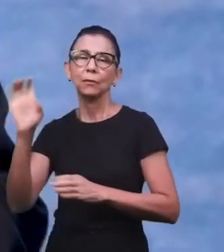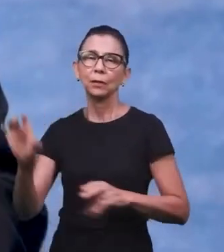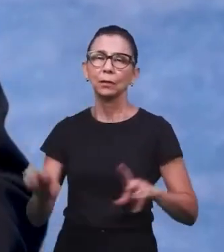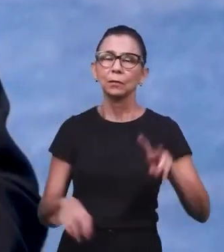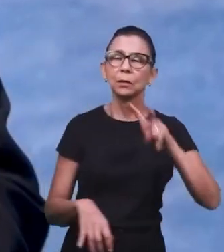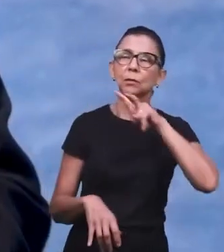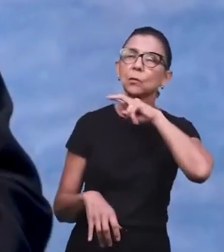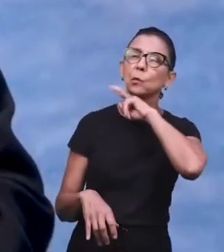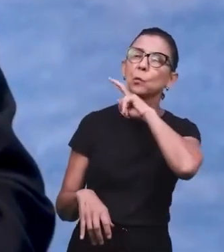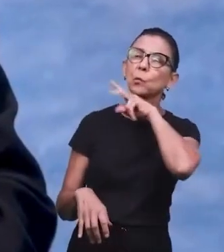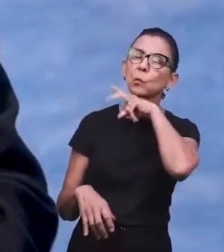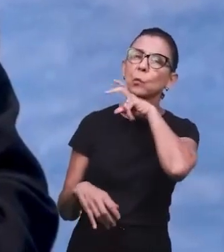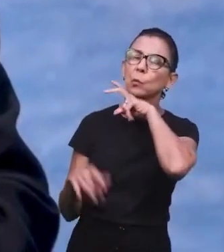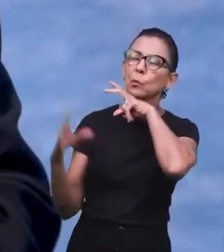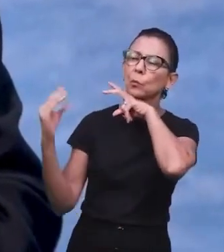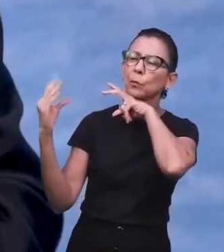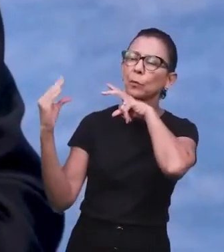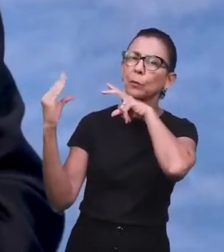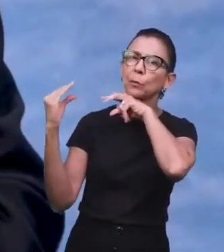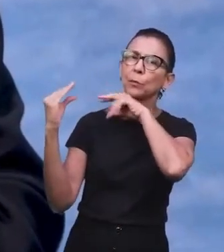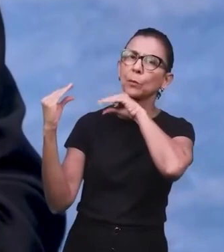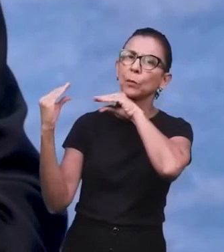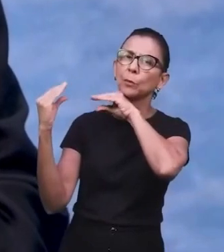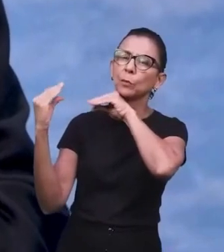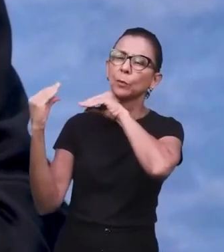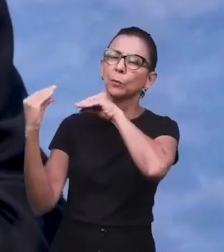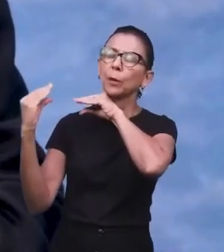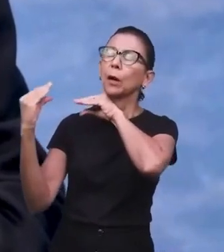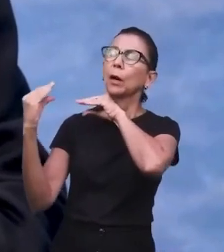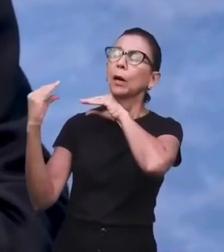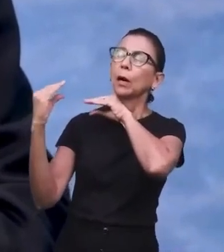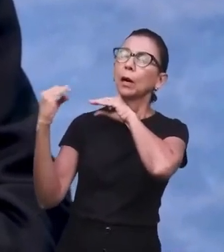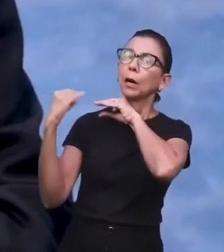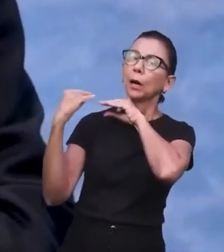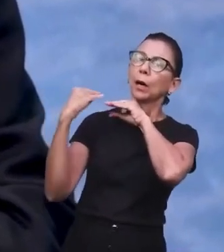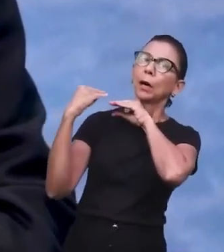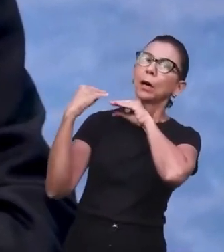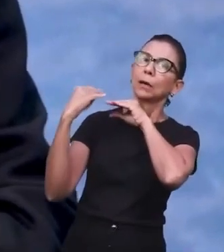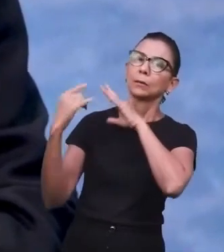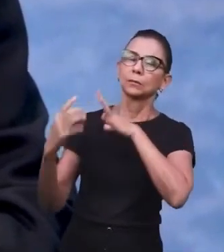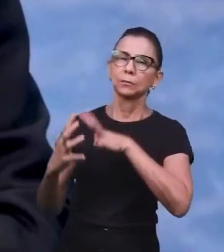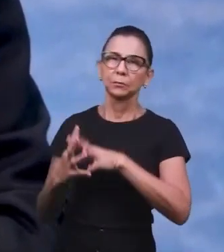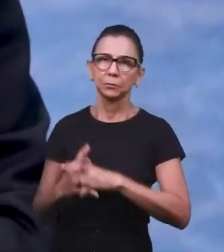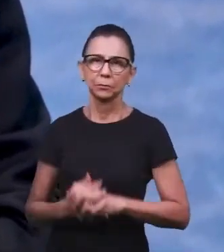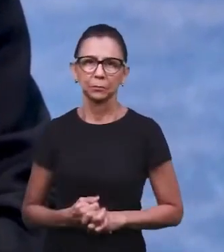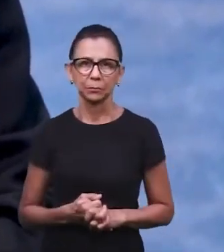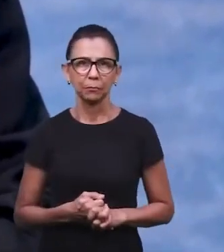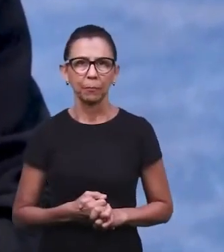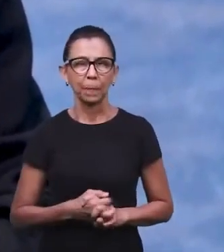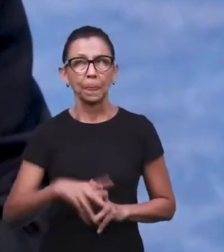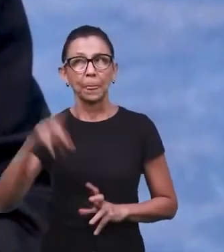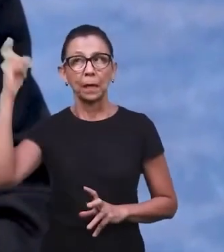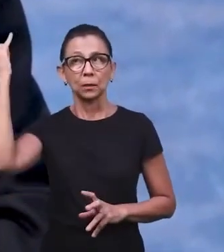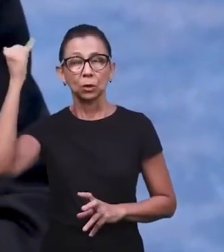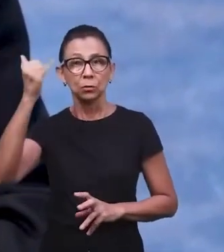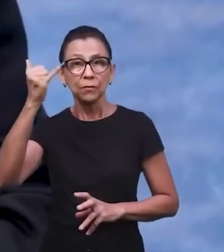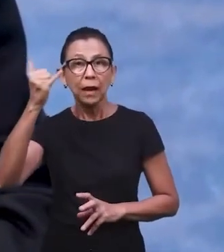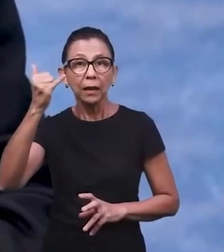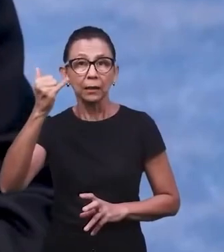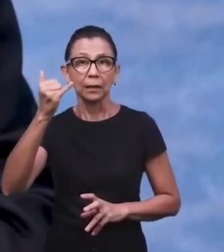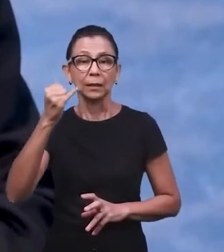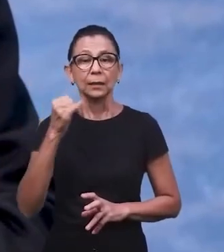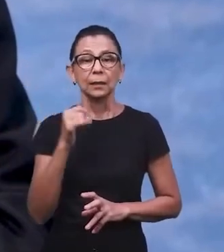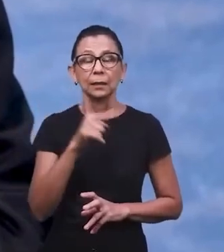el cegou o entendimento que que era o entendimento o entendimento é aquilo que Deus fala agora que que o deus desse